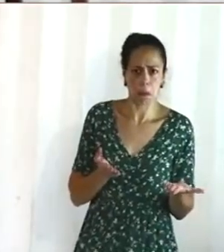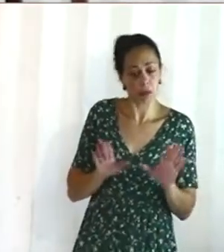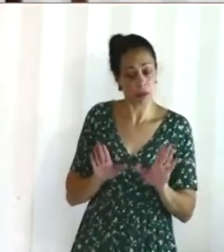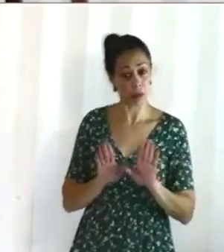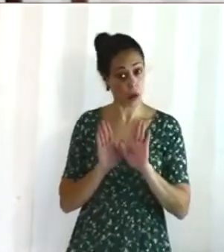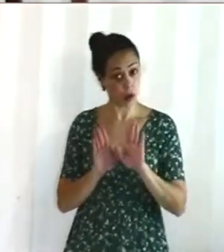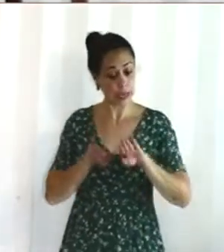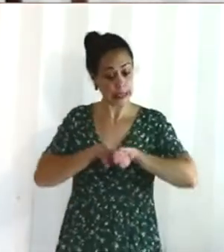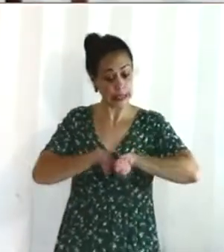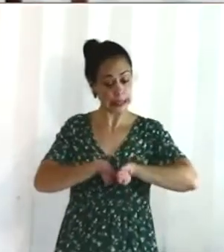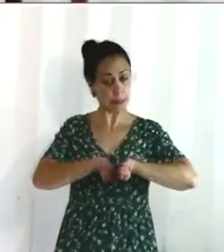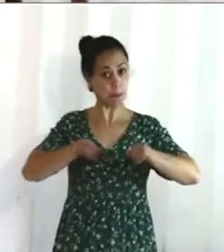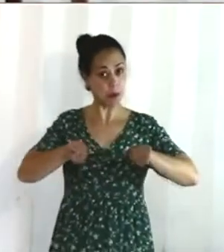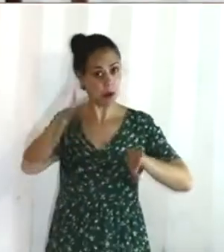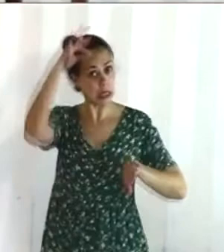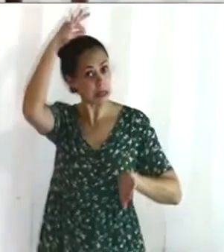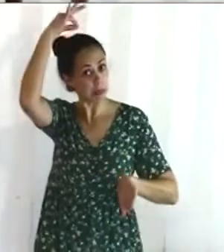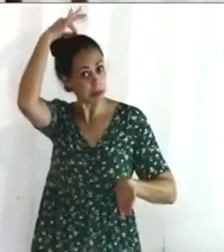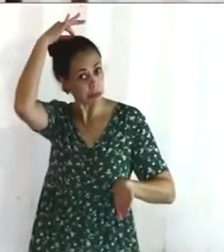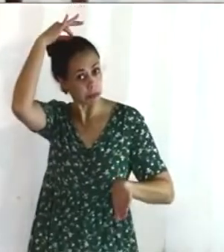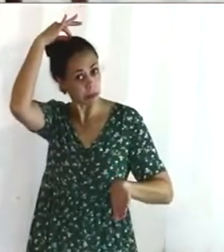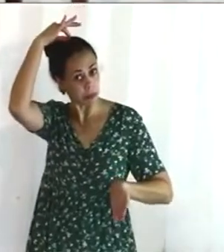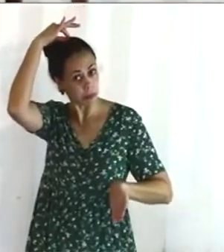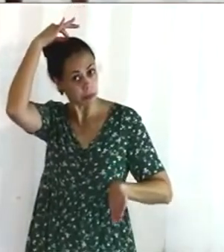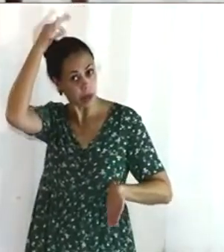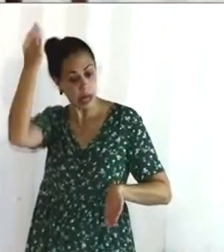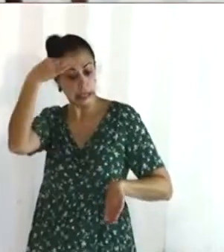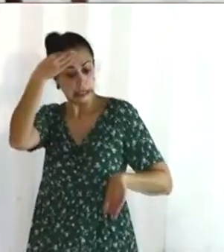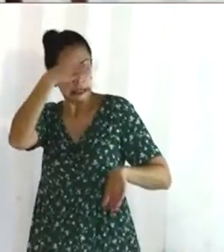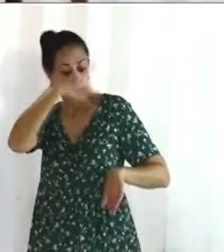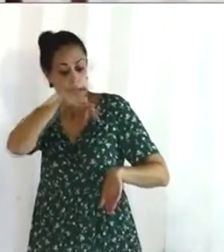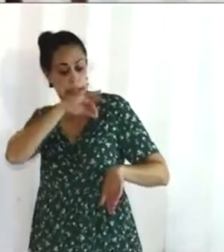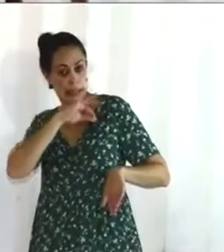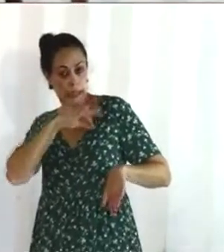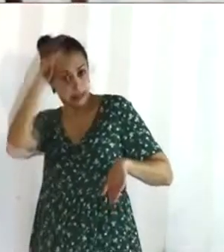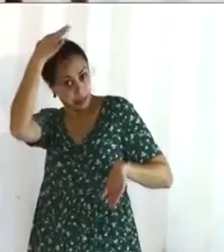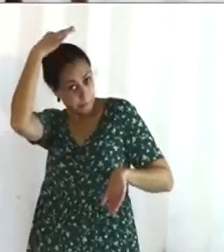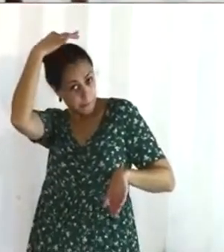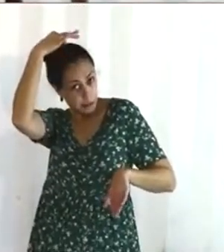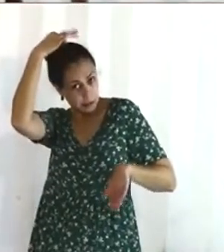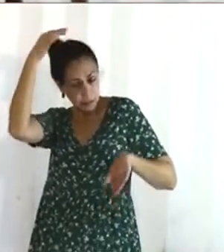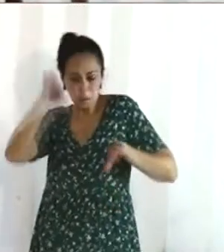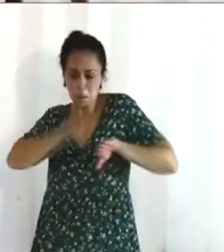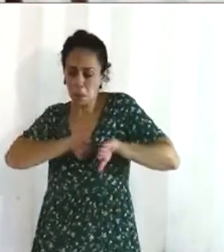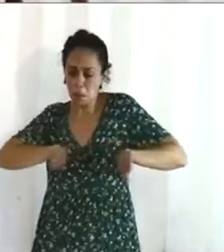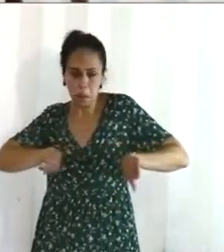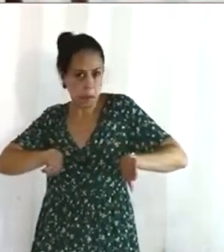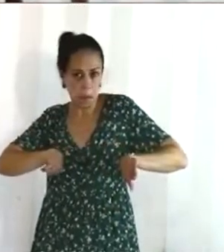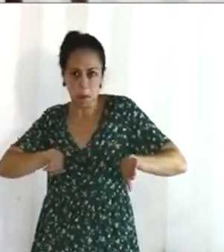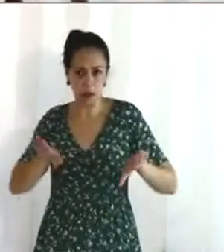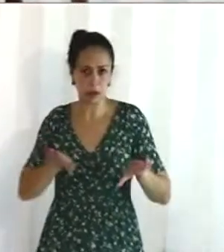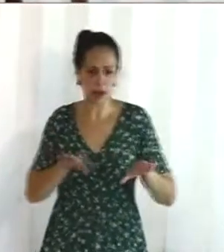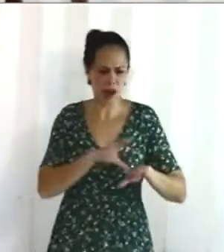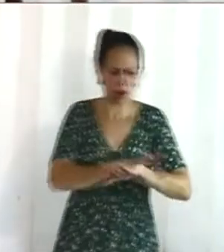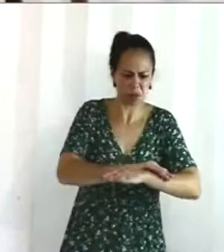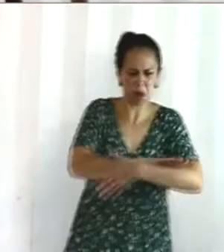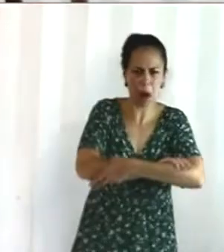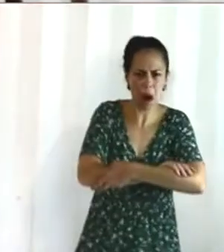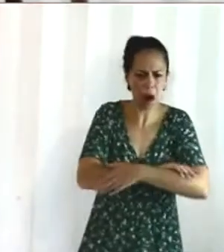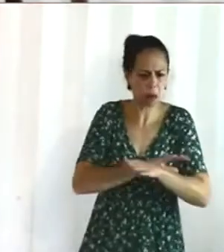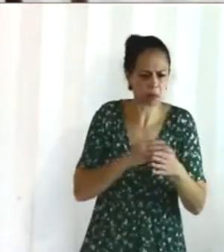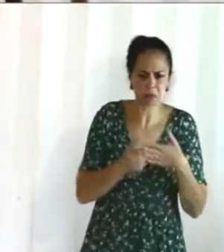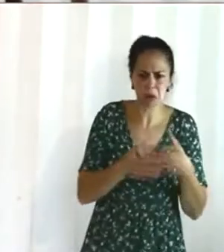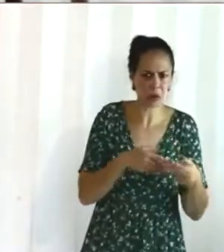é um espírito intocável. Esse é um espírito iluminado. Então, o que você faz com o corpo não interfere aquilo